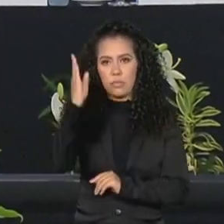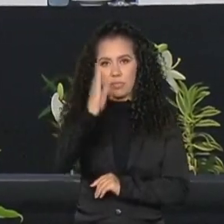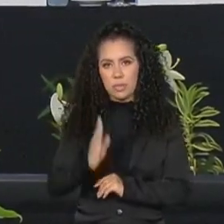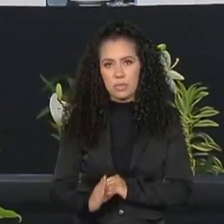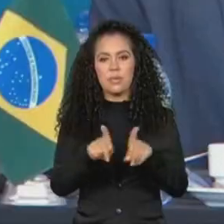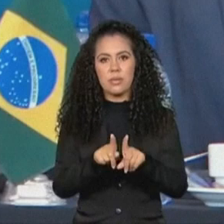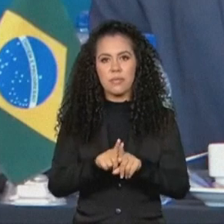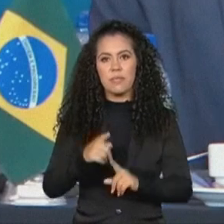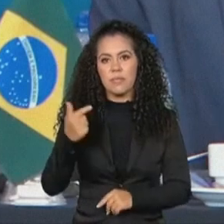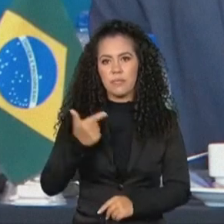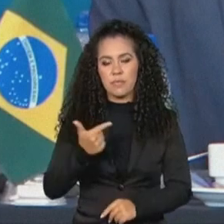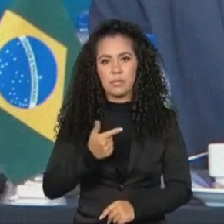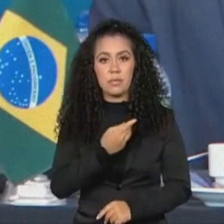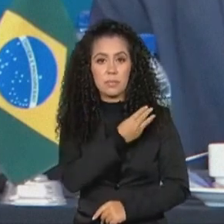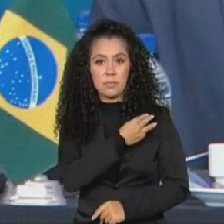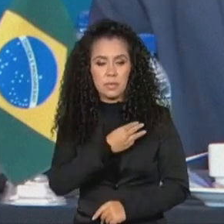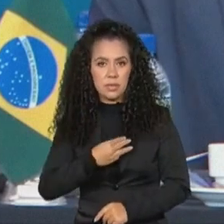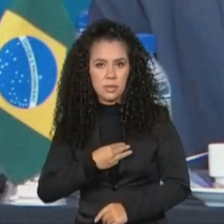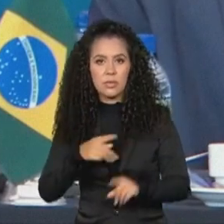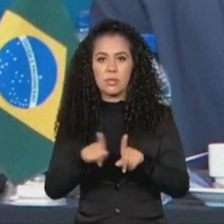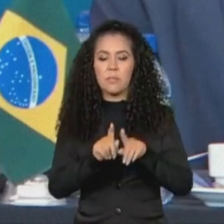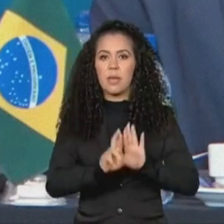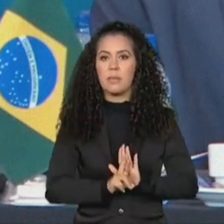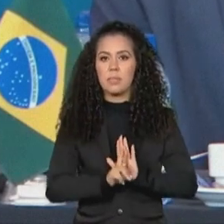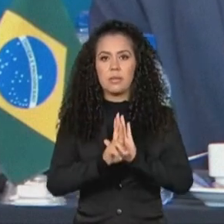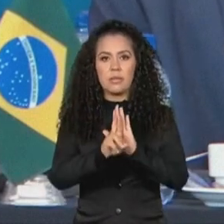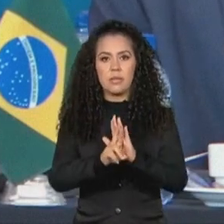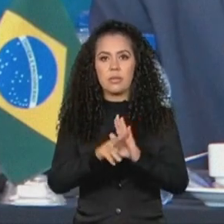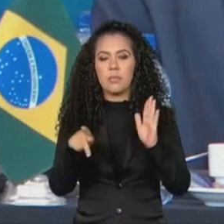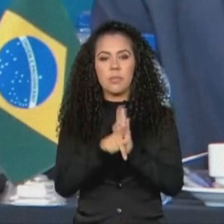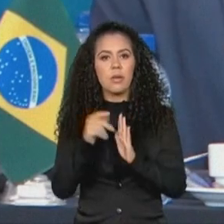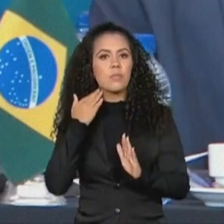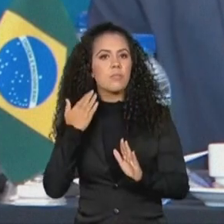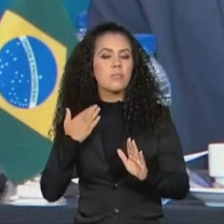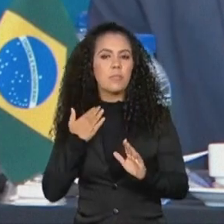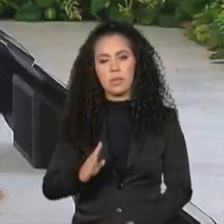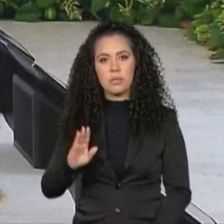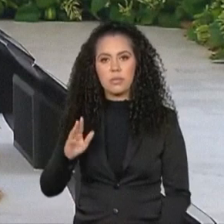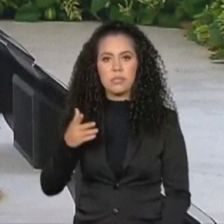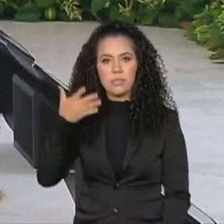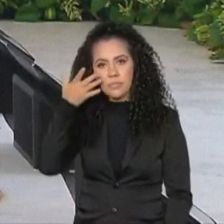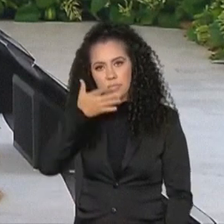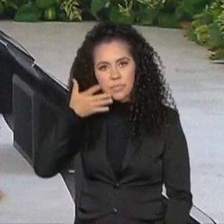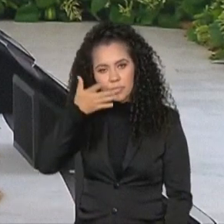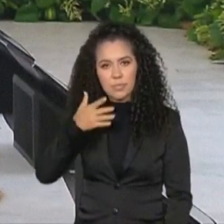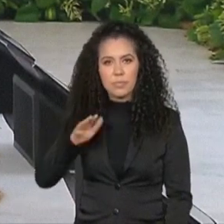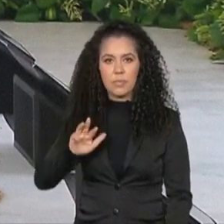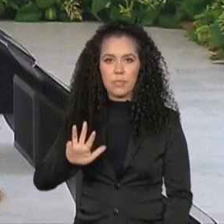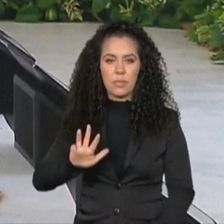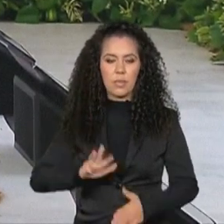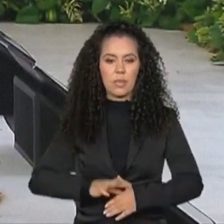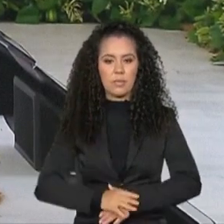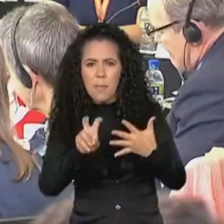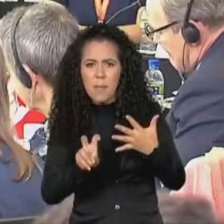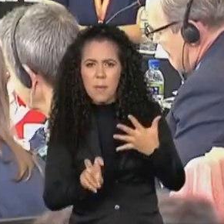Finanças do G20 grupo que congrega os países com as maiores economias do mundo aos presentes na abertura do evento o petista